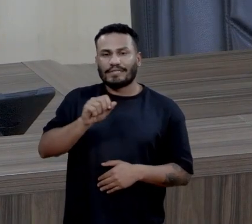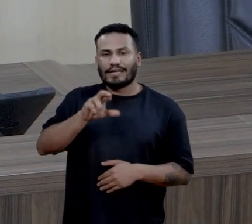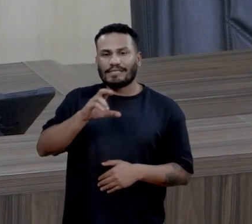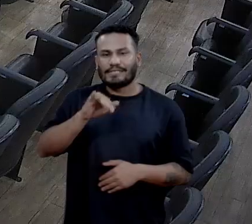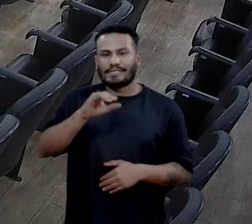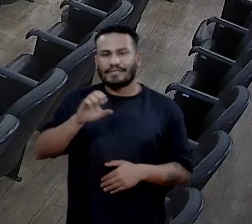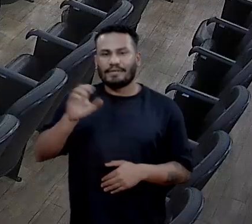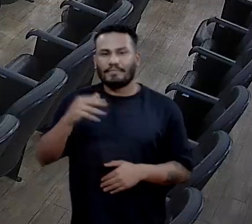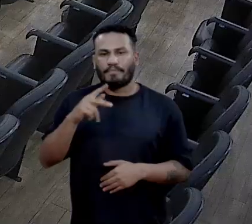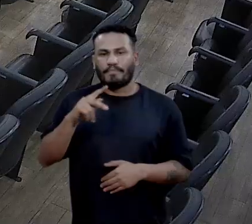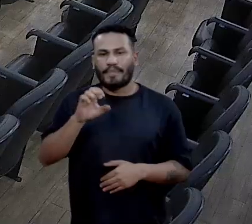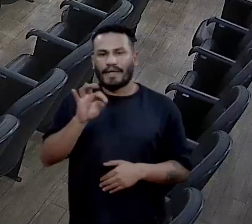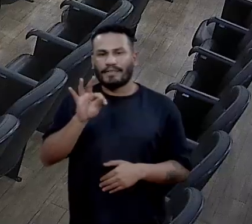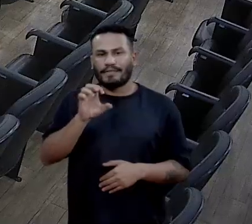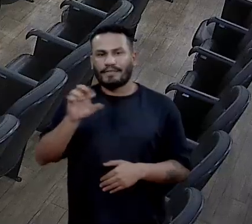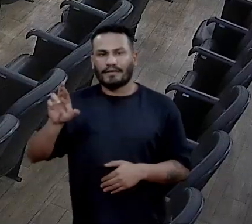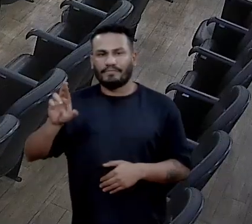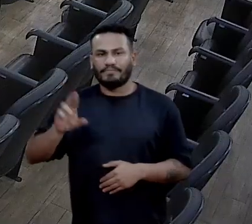Peters.